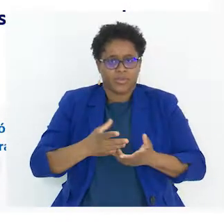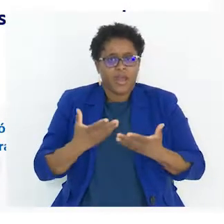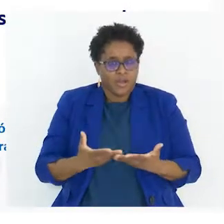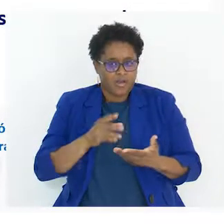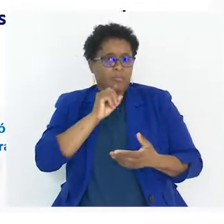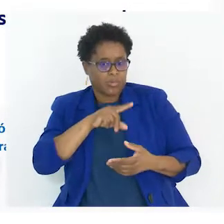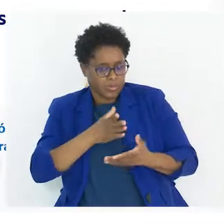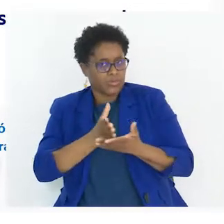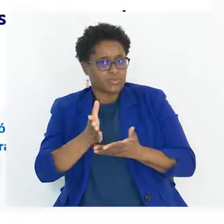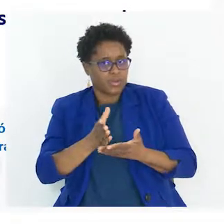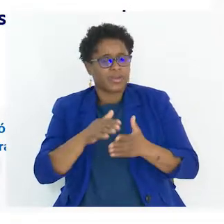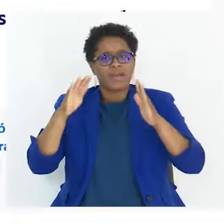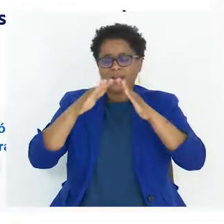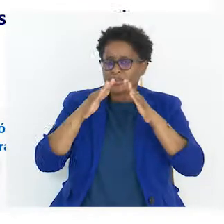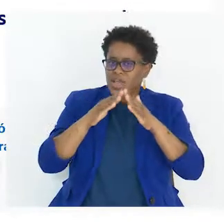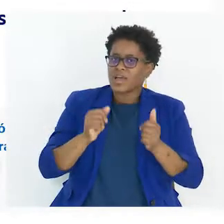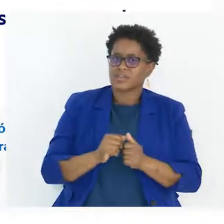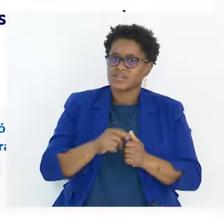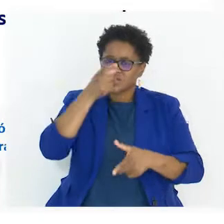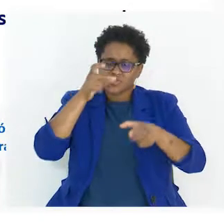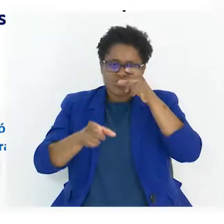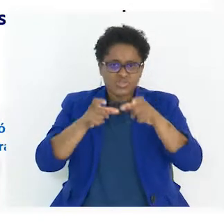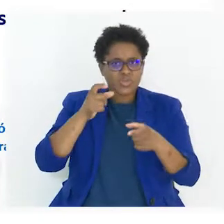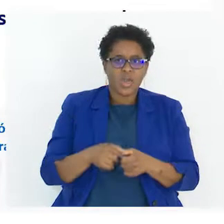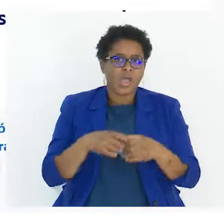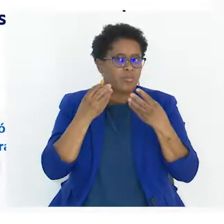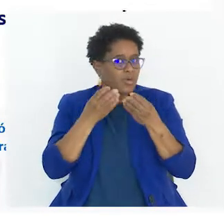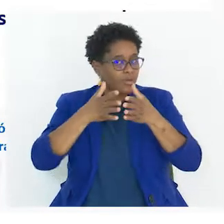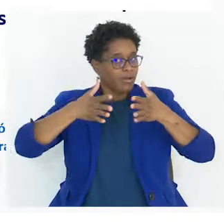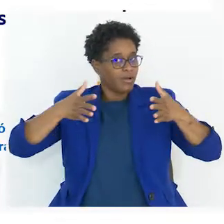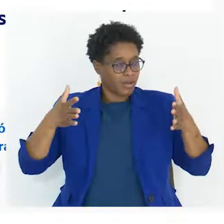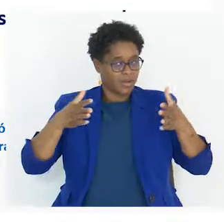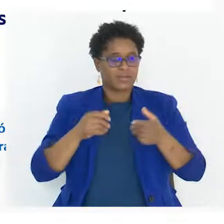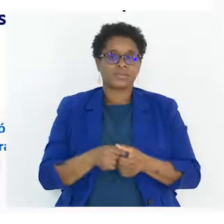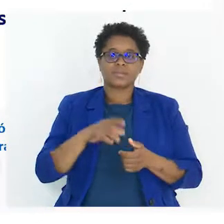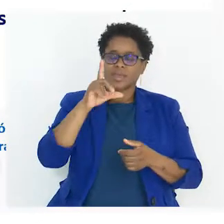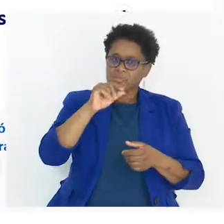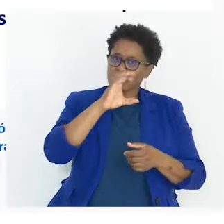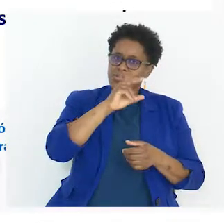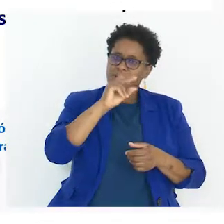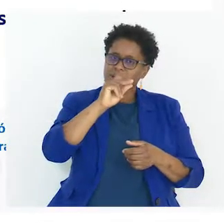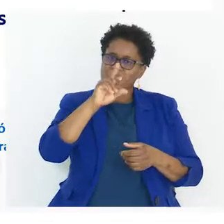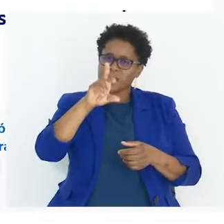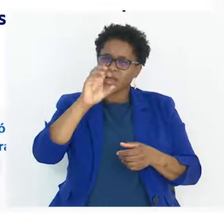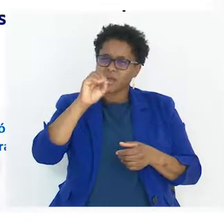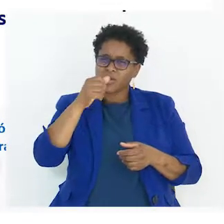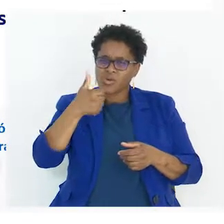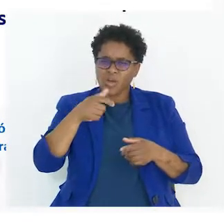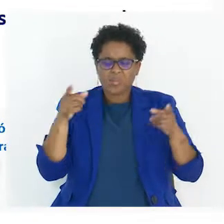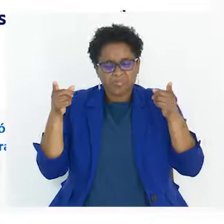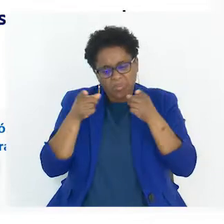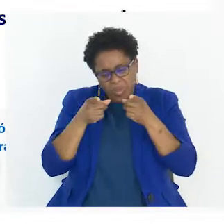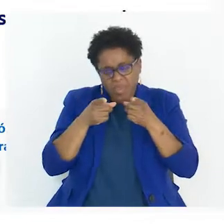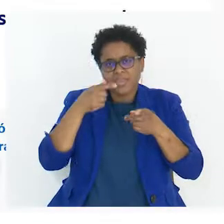logo com medo. Podem continuar. As casas das pessoas eram tão grandes e a do caracol tão